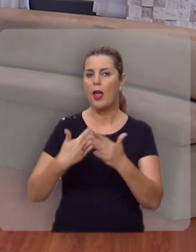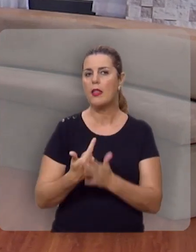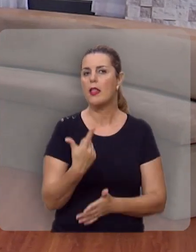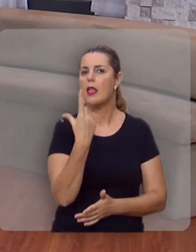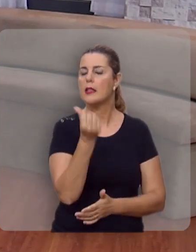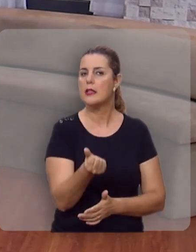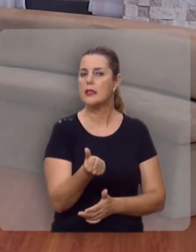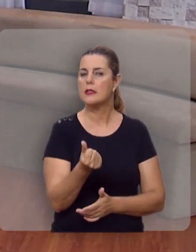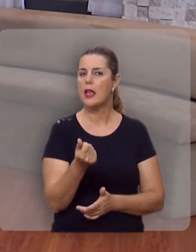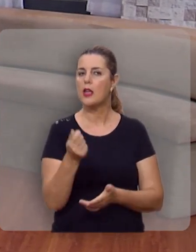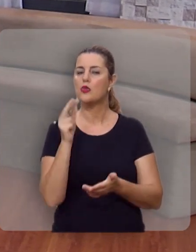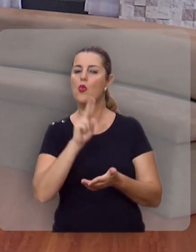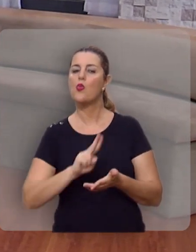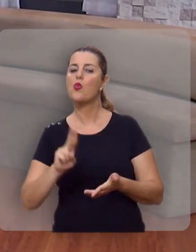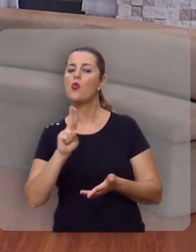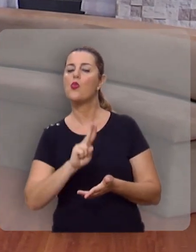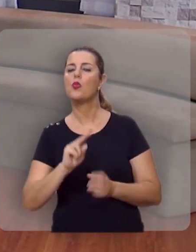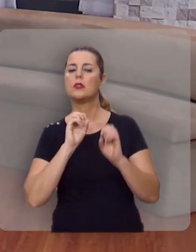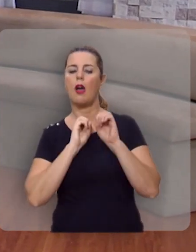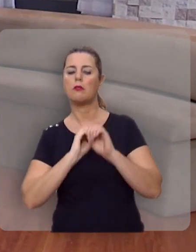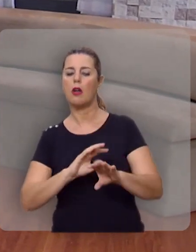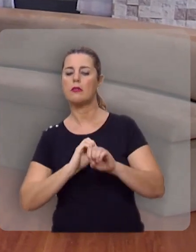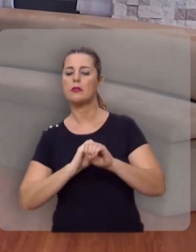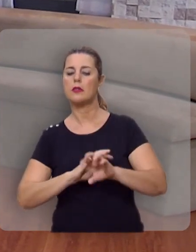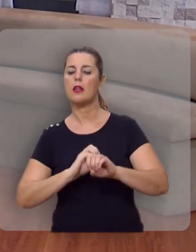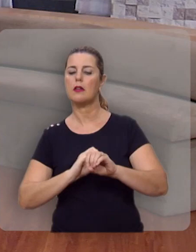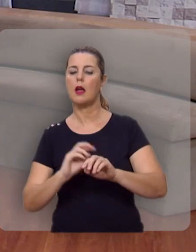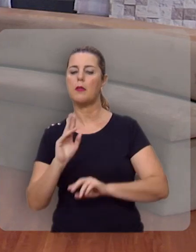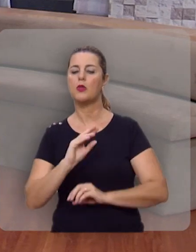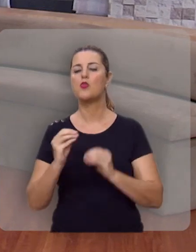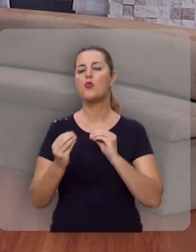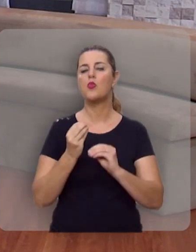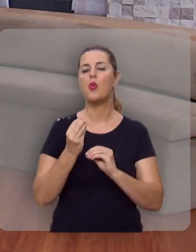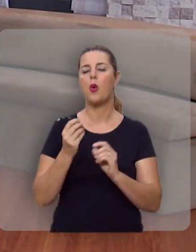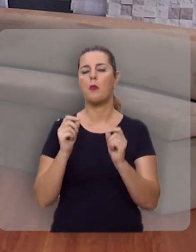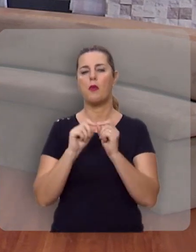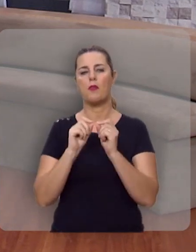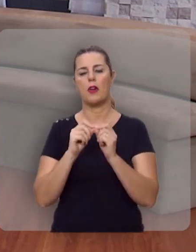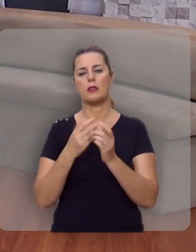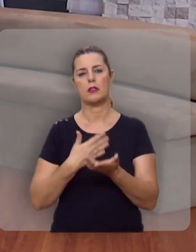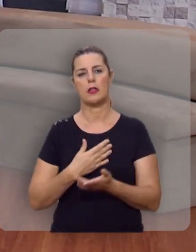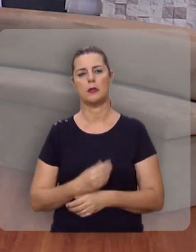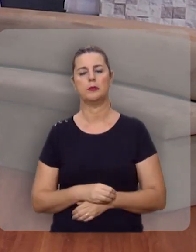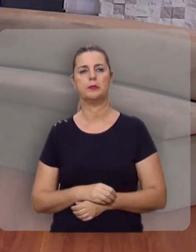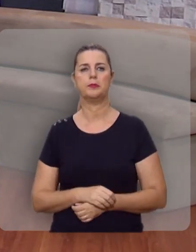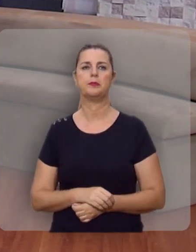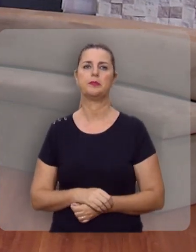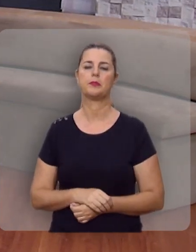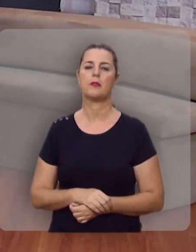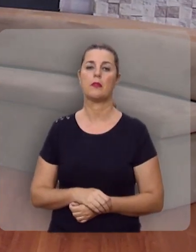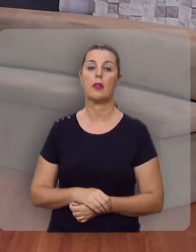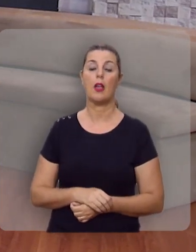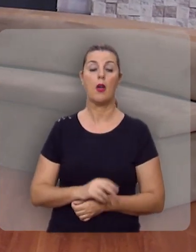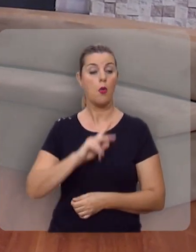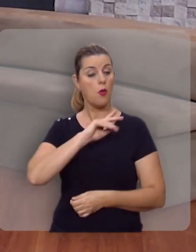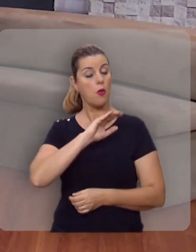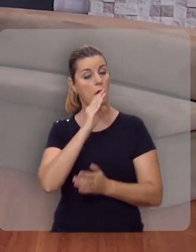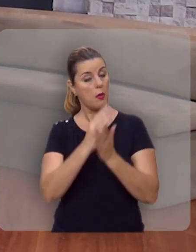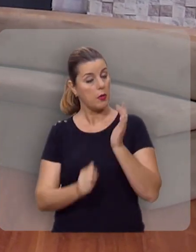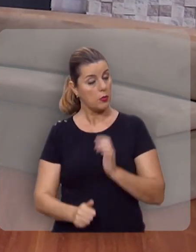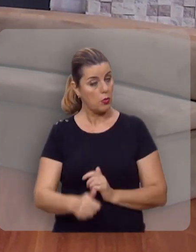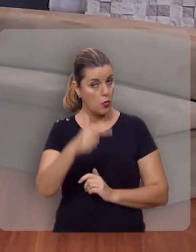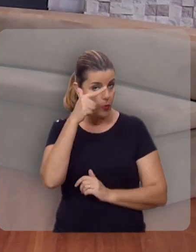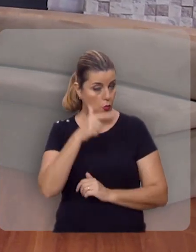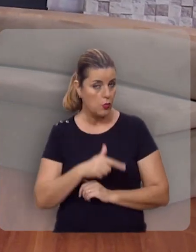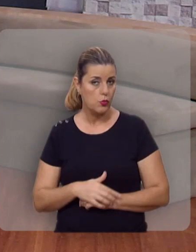16, aplicando os ensinamentos que transmitiu nos 11 primeiros capítulos. E o